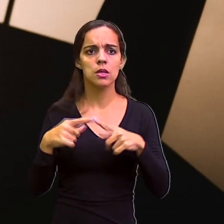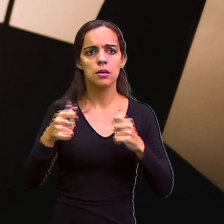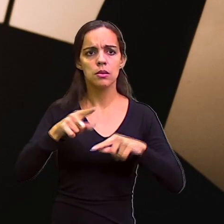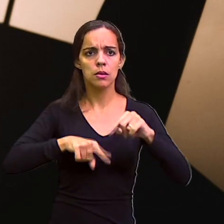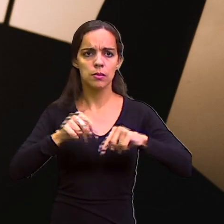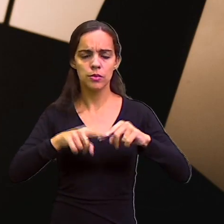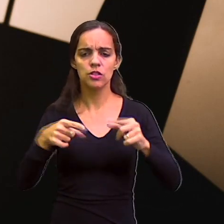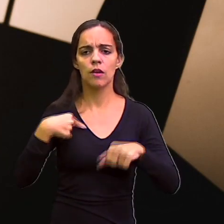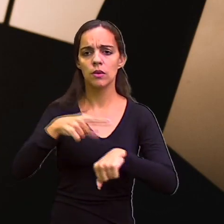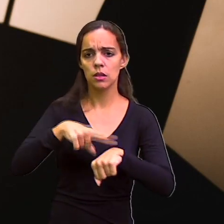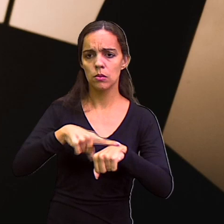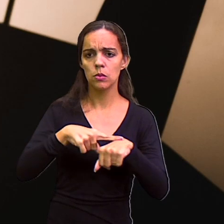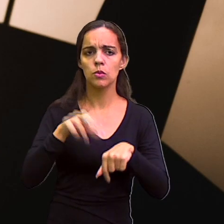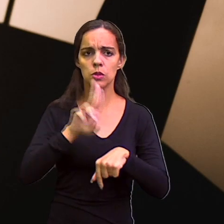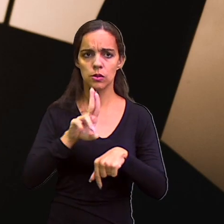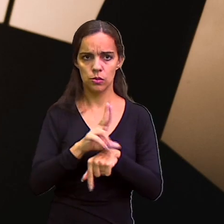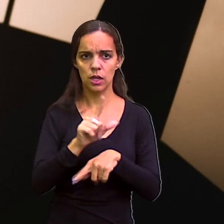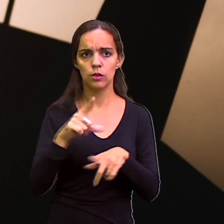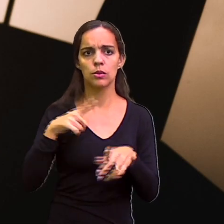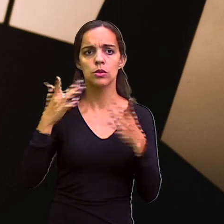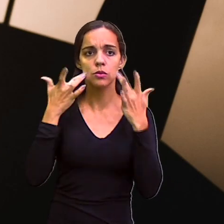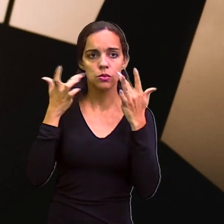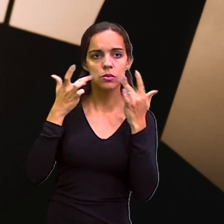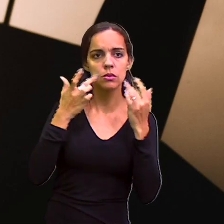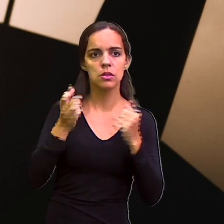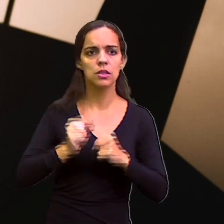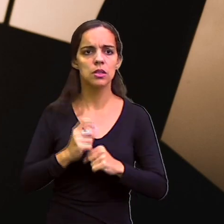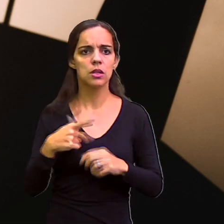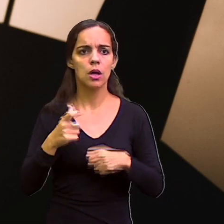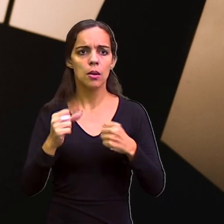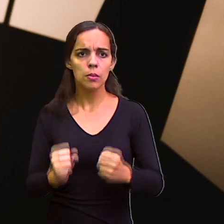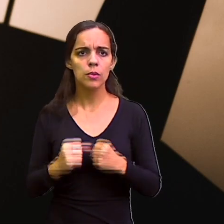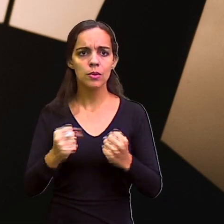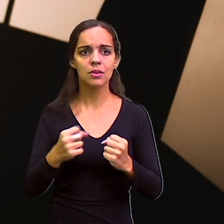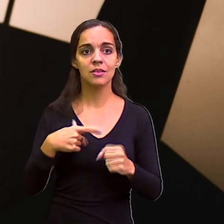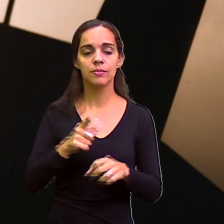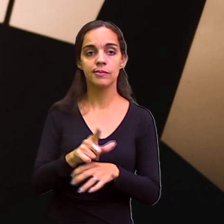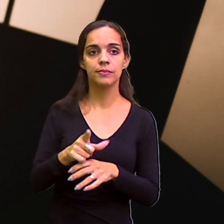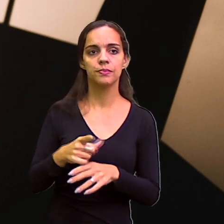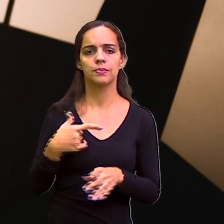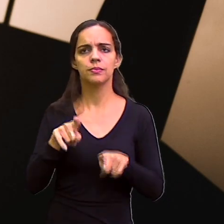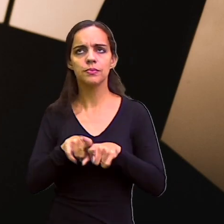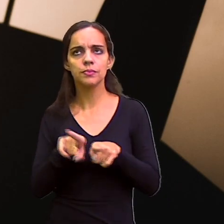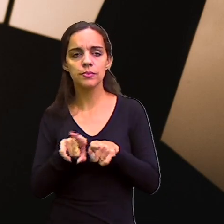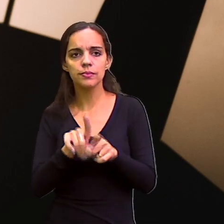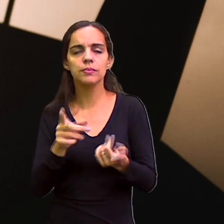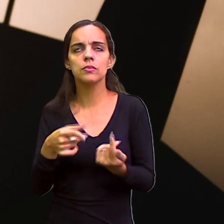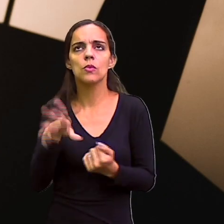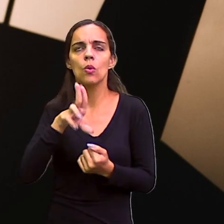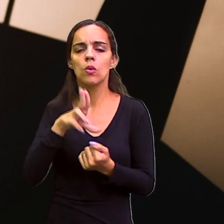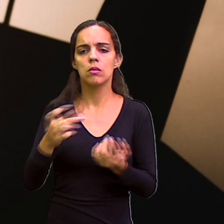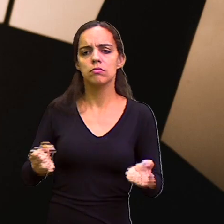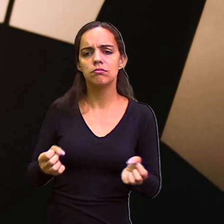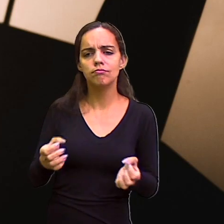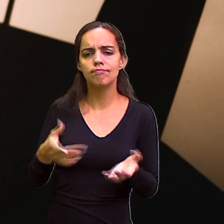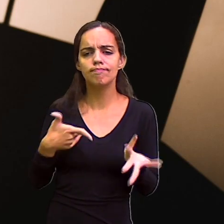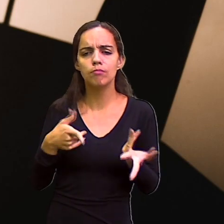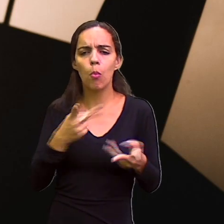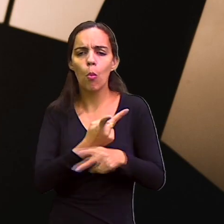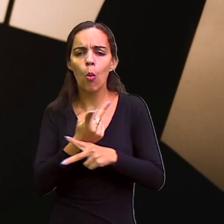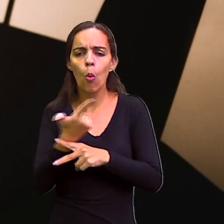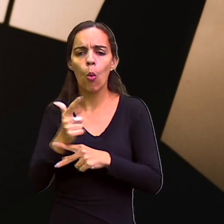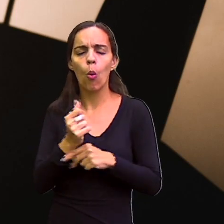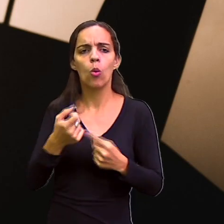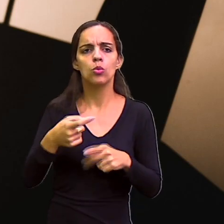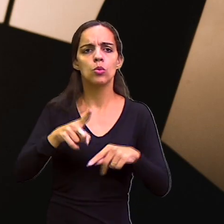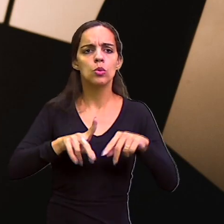permanecendo estáticos. Portanto, o sombrista pode explorar movimentos próximos do deslocamento e